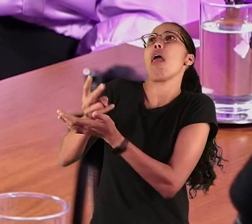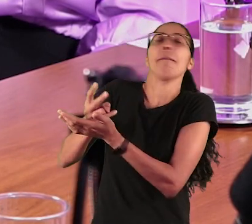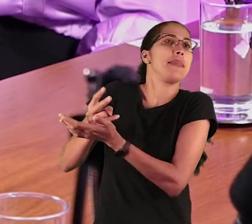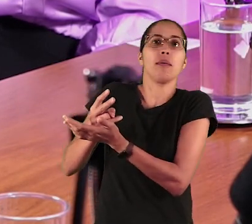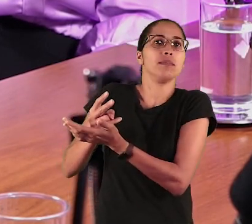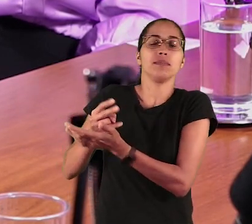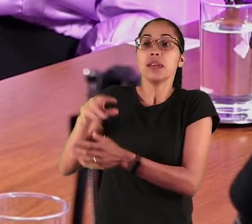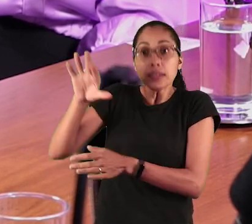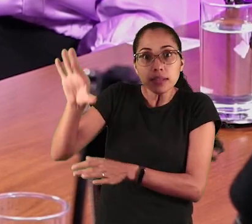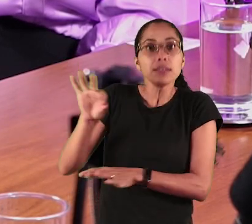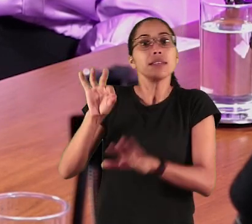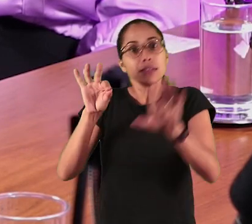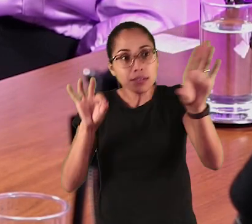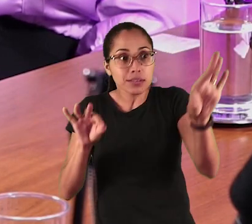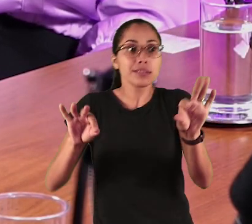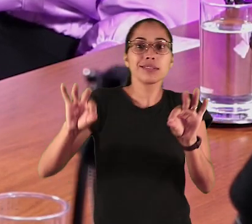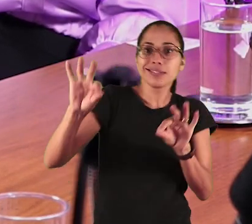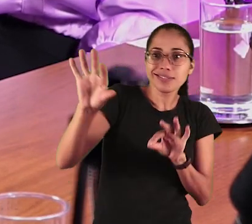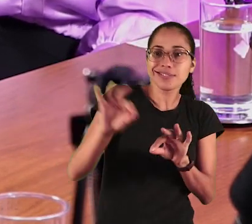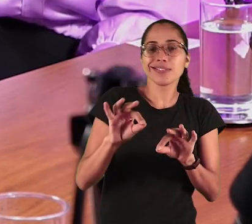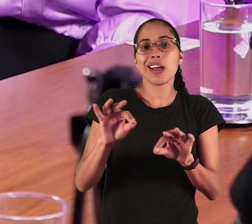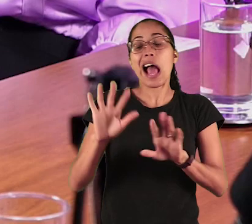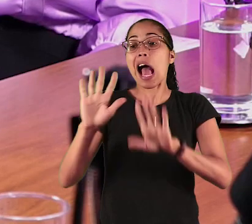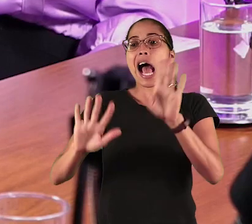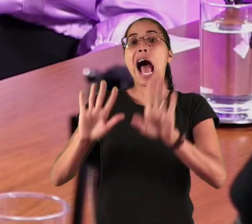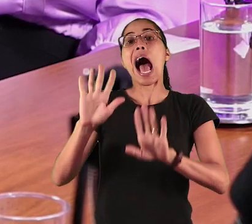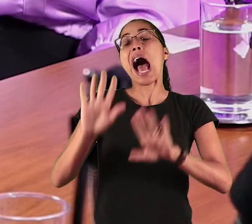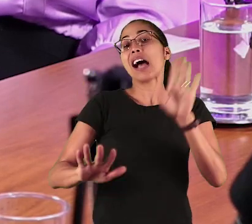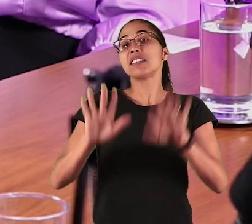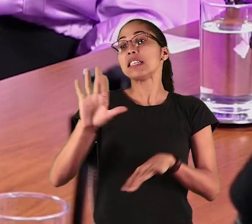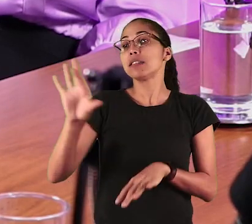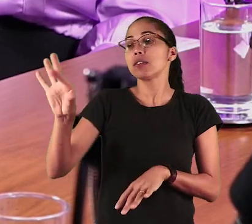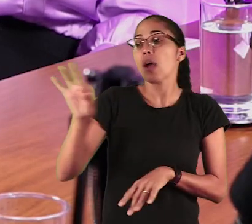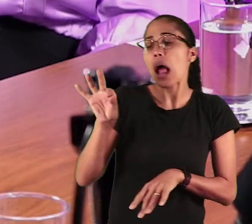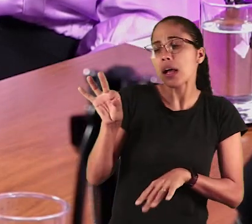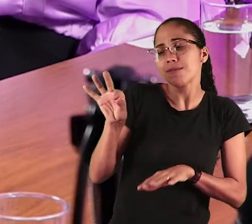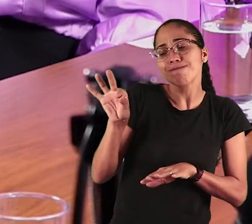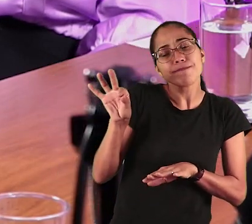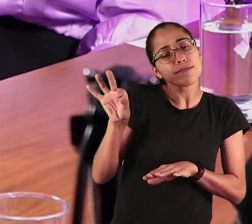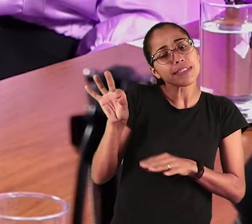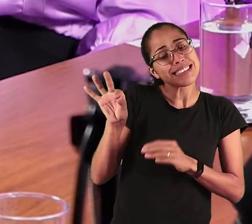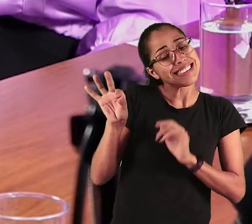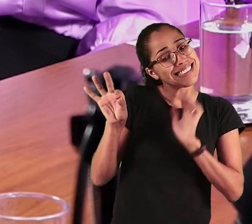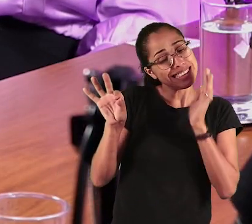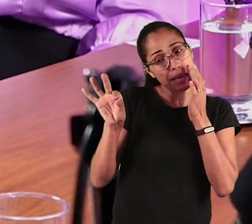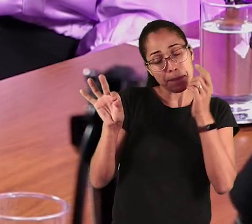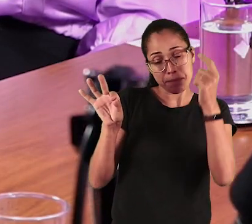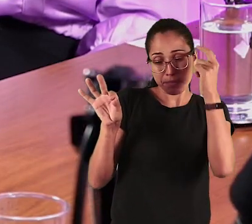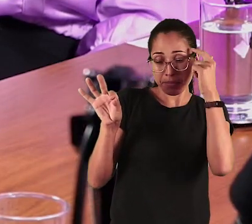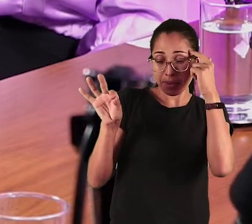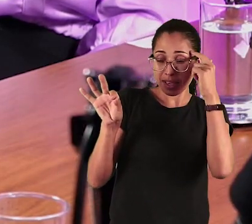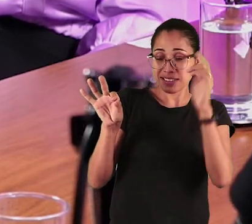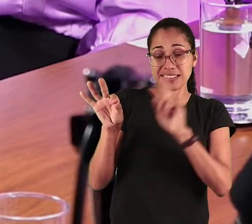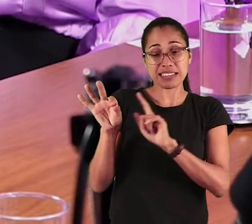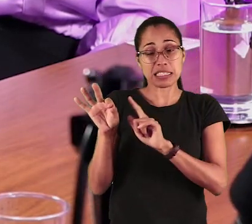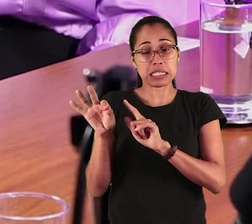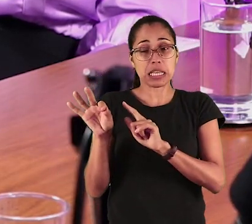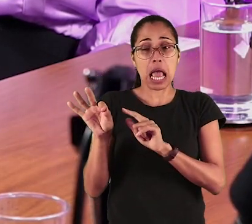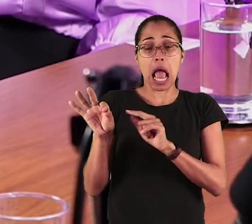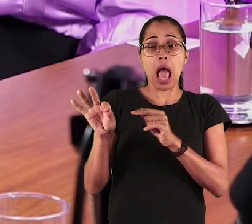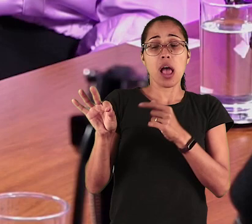e que muitas vezes a gente deixa de optar por alguns caminhos por um momento da nossa vida por achar que aquele caminho